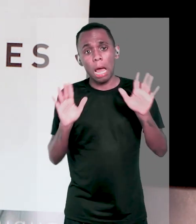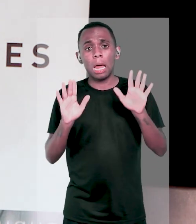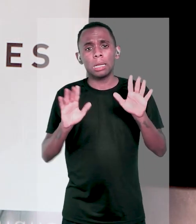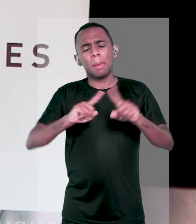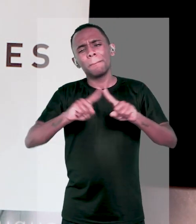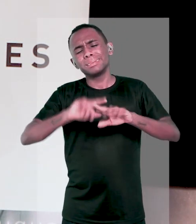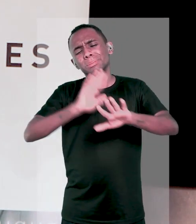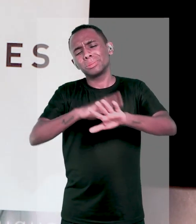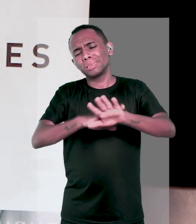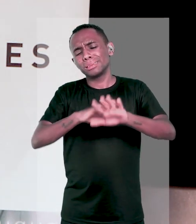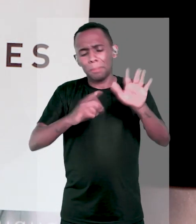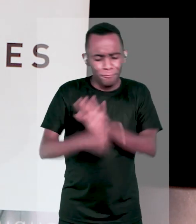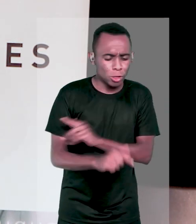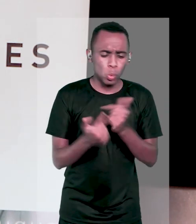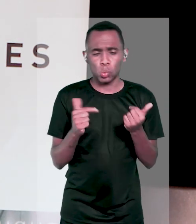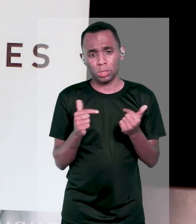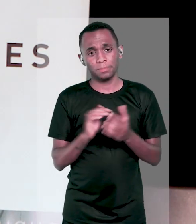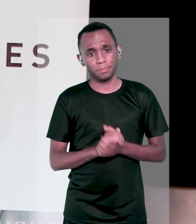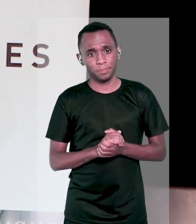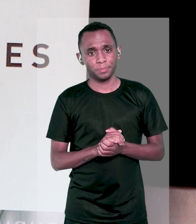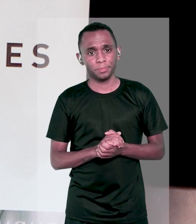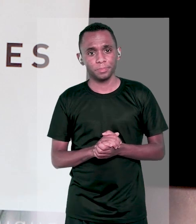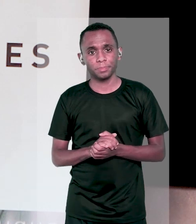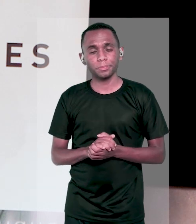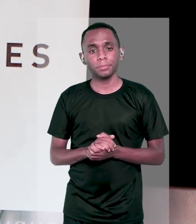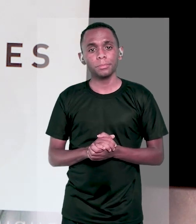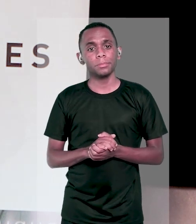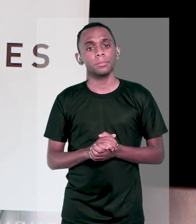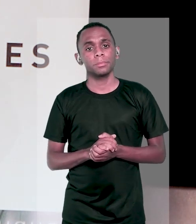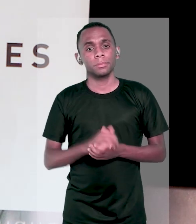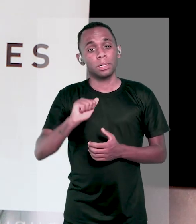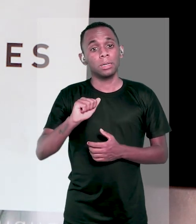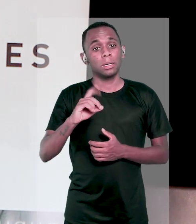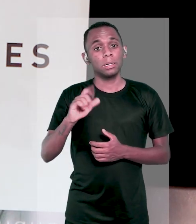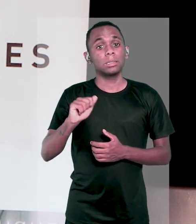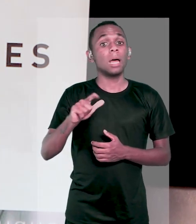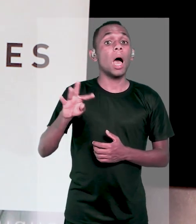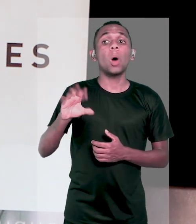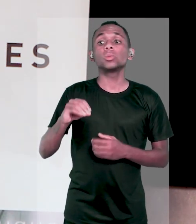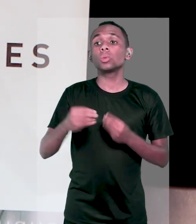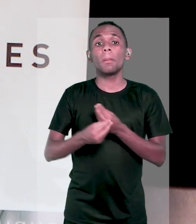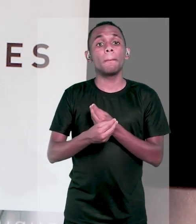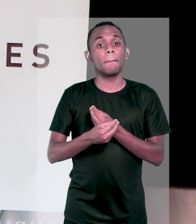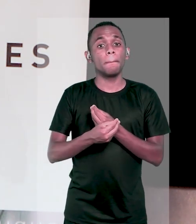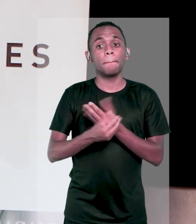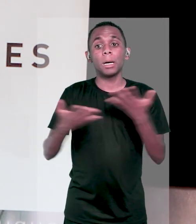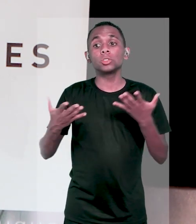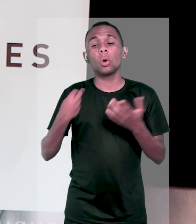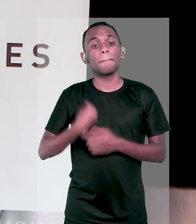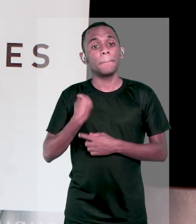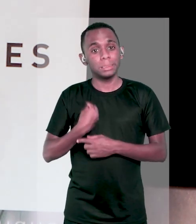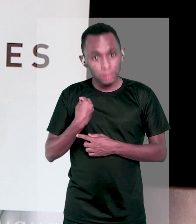do pensamento de Paulo Valéry que é um pensador francês e